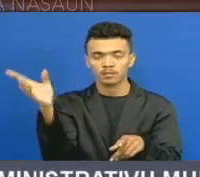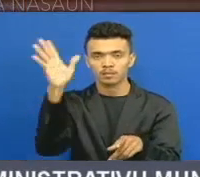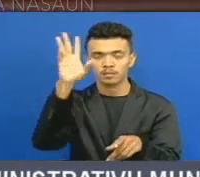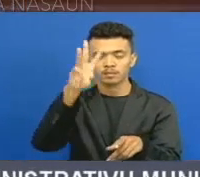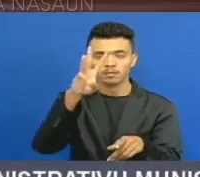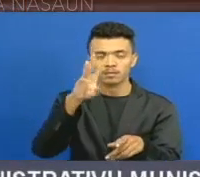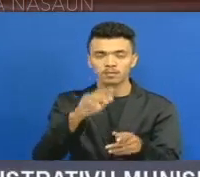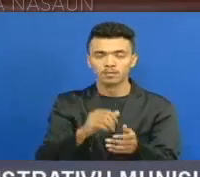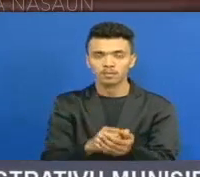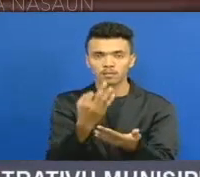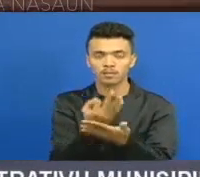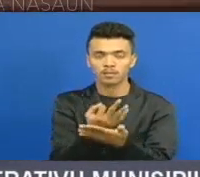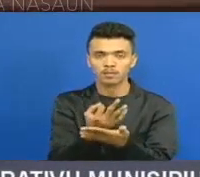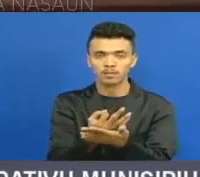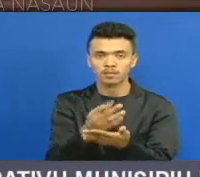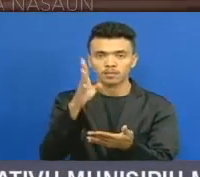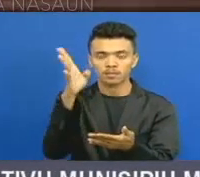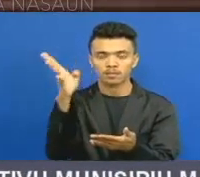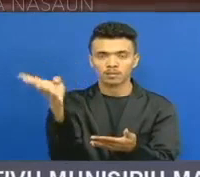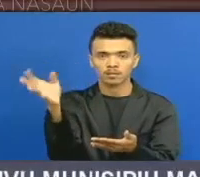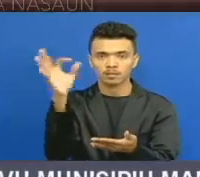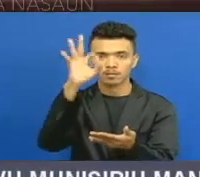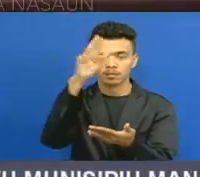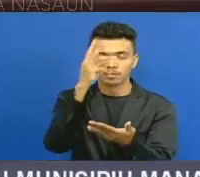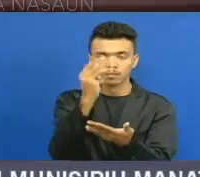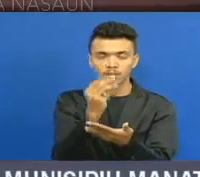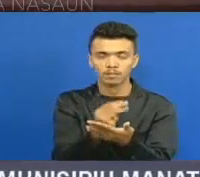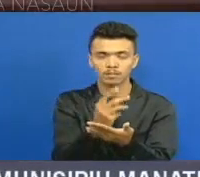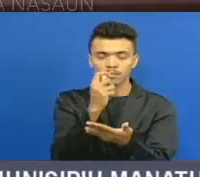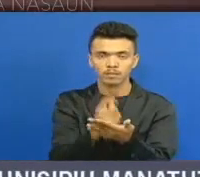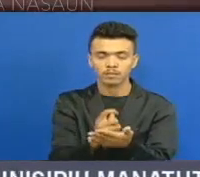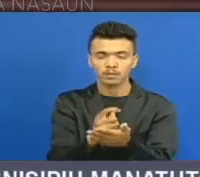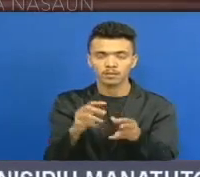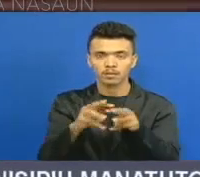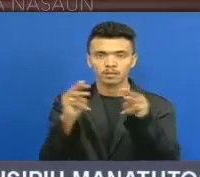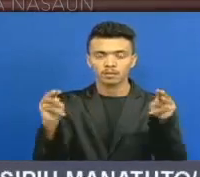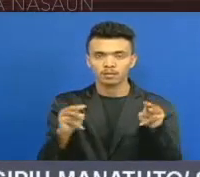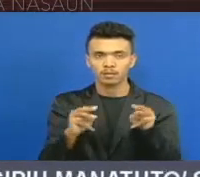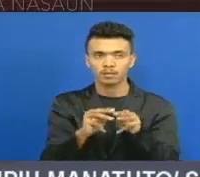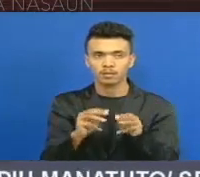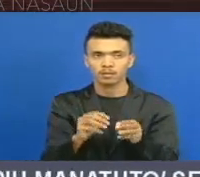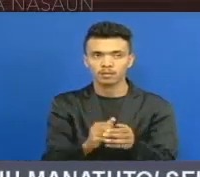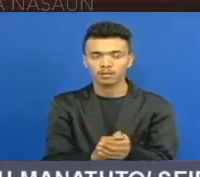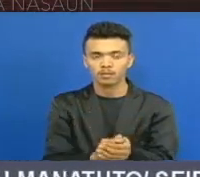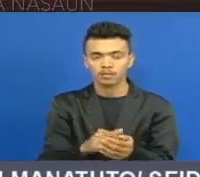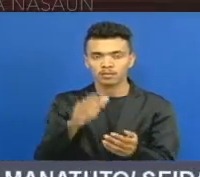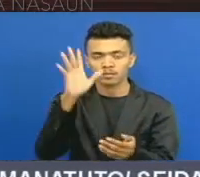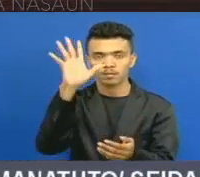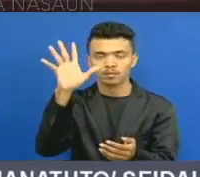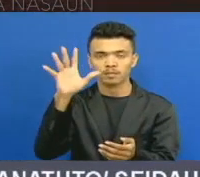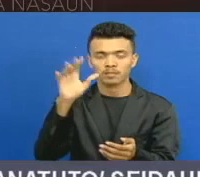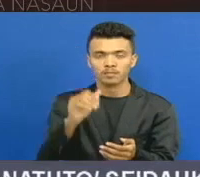orçamento 49.500. Depois, para nível municipal, ensino básico e a na Lima,